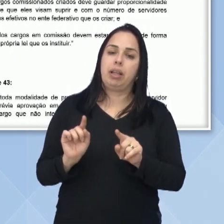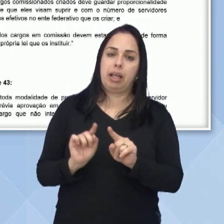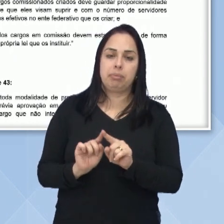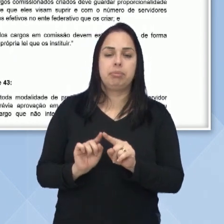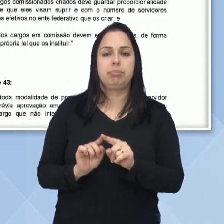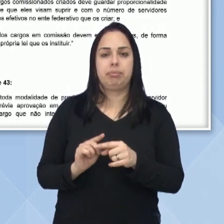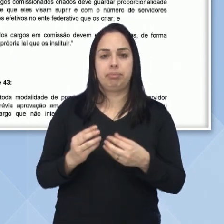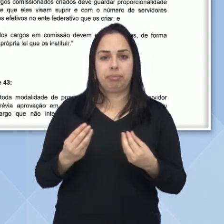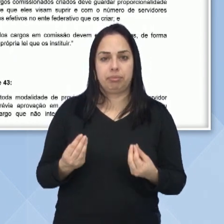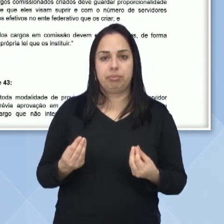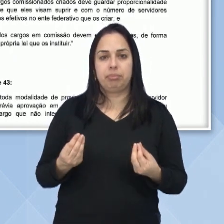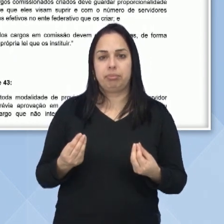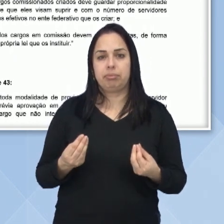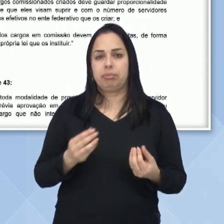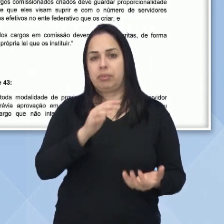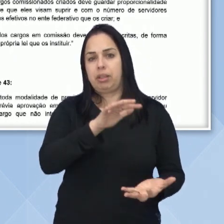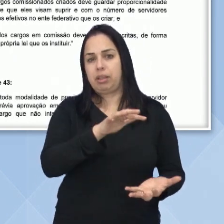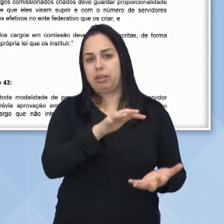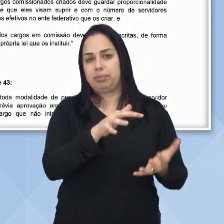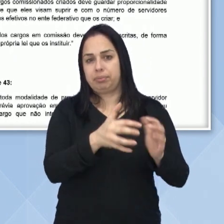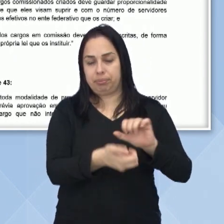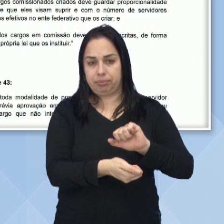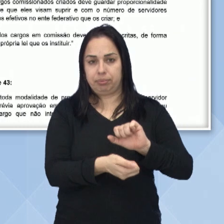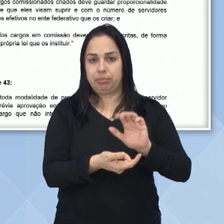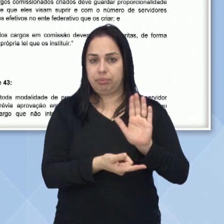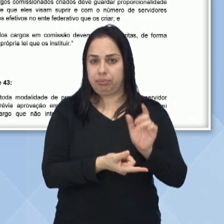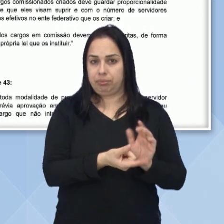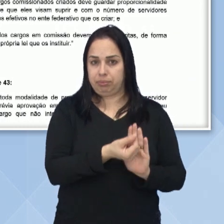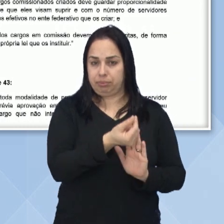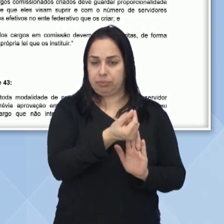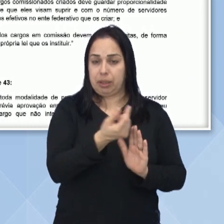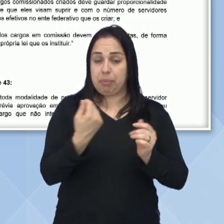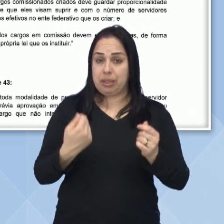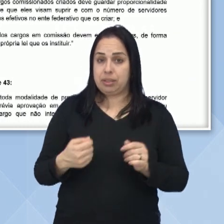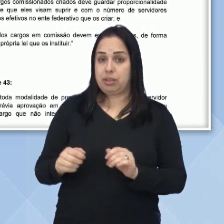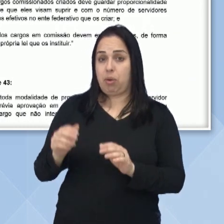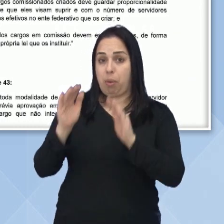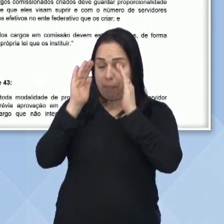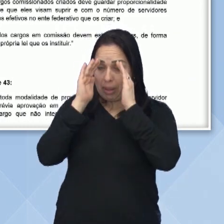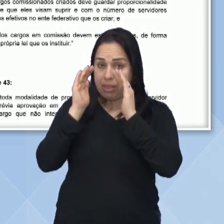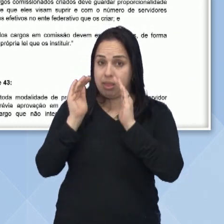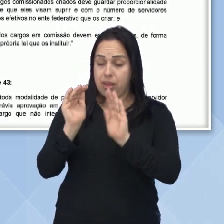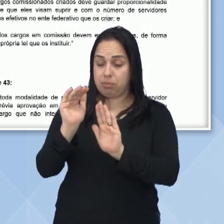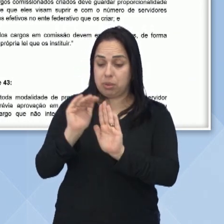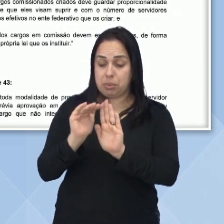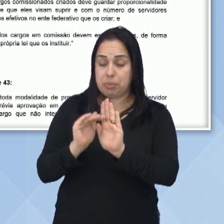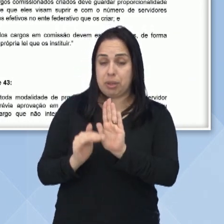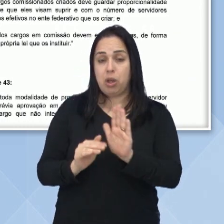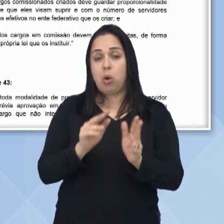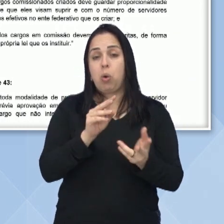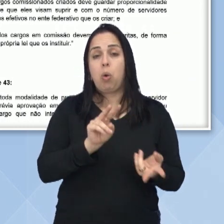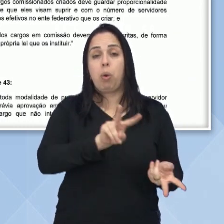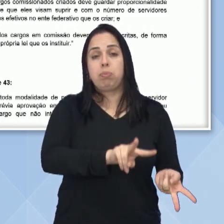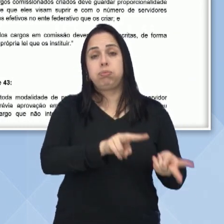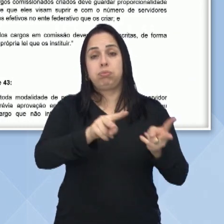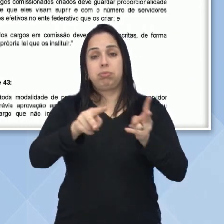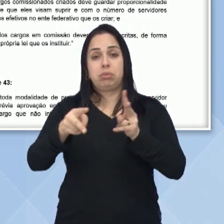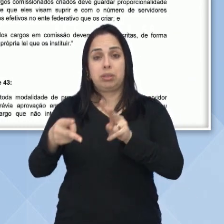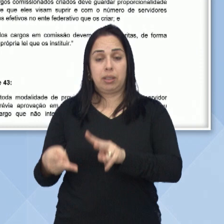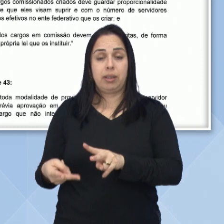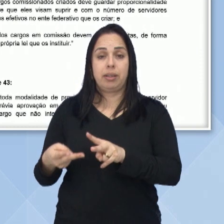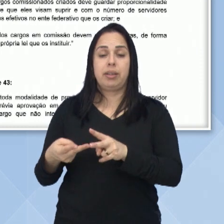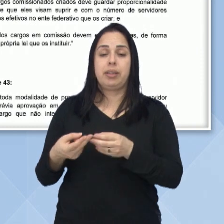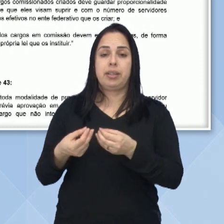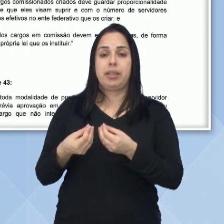assim como na reforma, o estabelecimento das medidas de transição que garantam